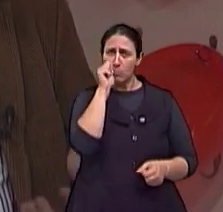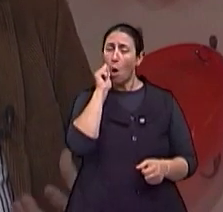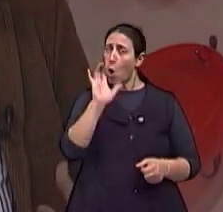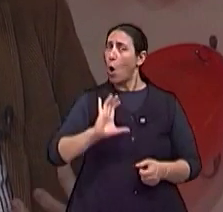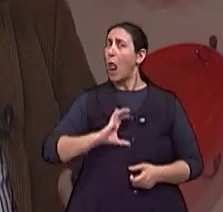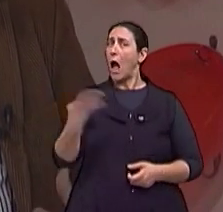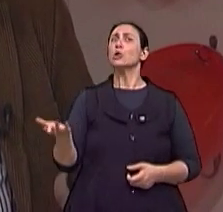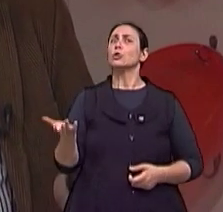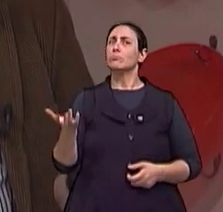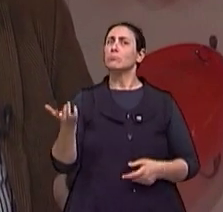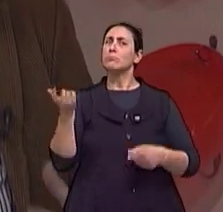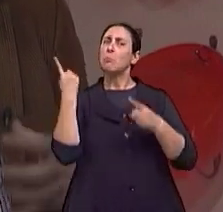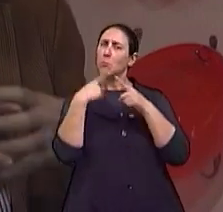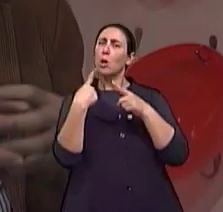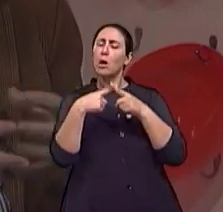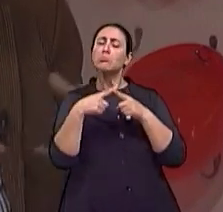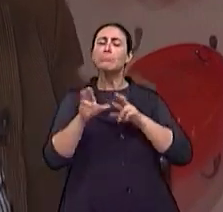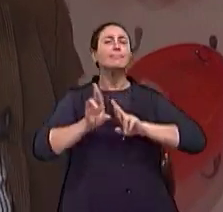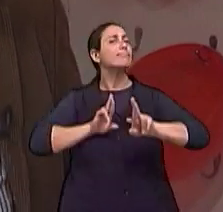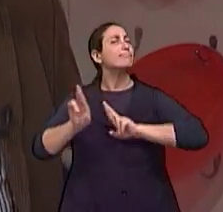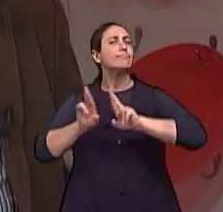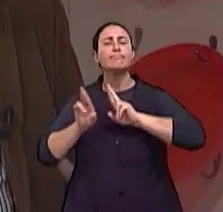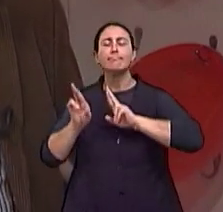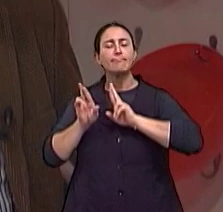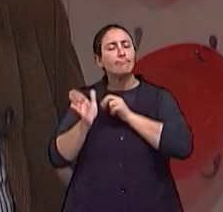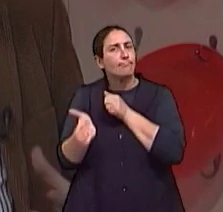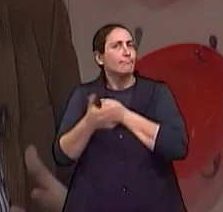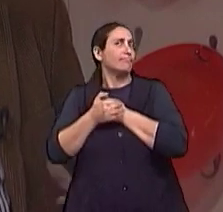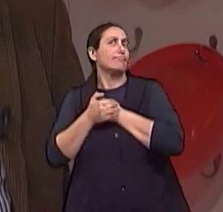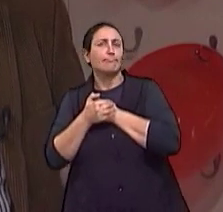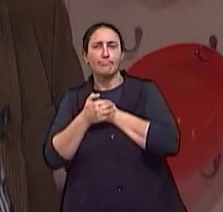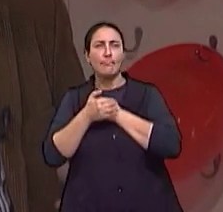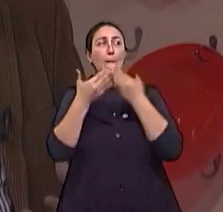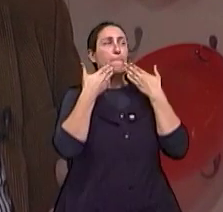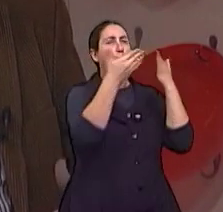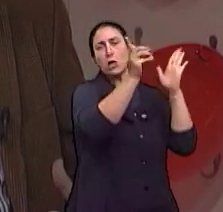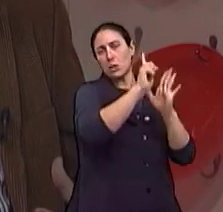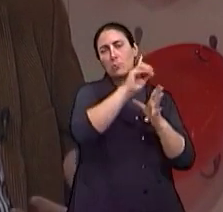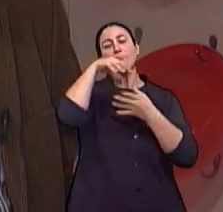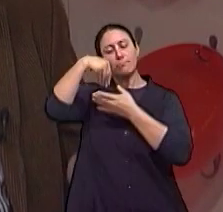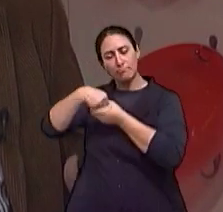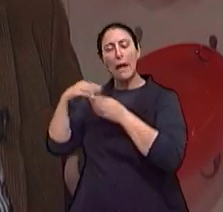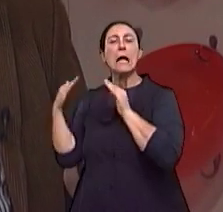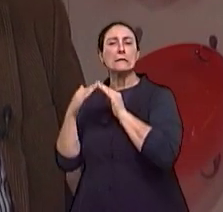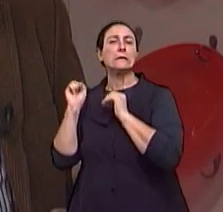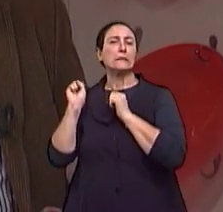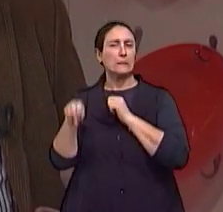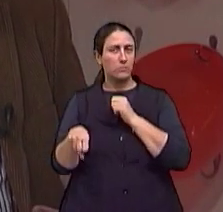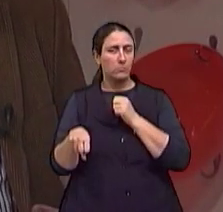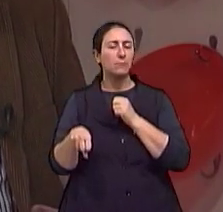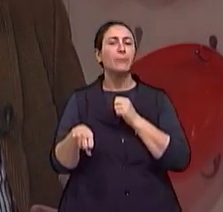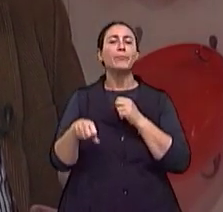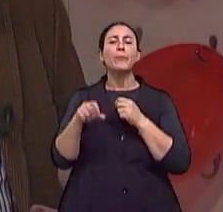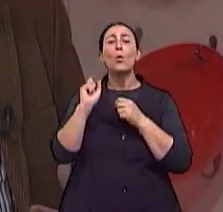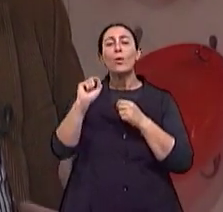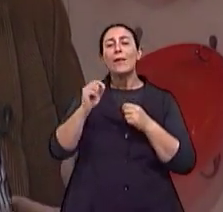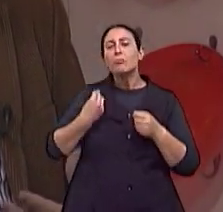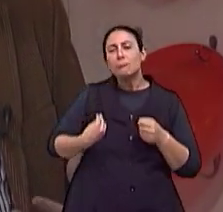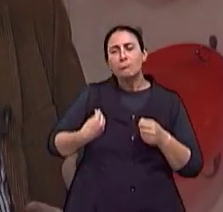corajosas pelo fato de terem tido essa relação, mesmo que escondida, né? Uhum. Porque o que é muito frequente